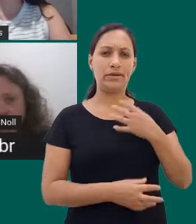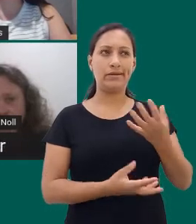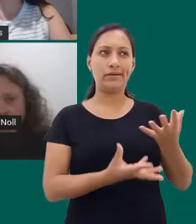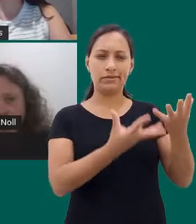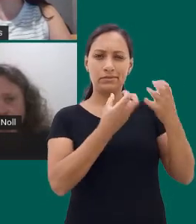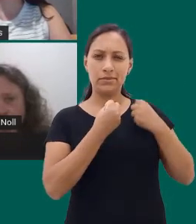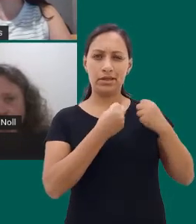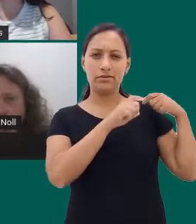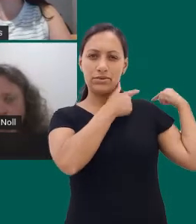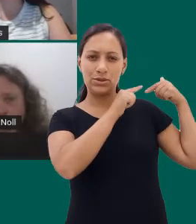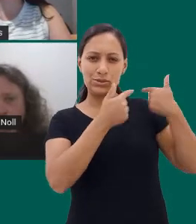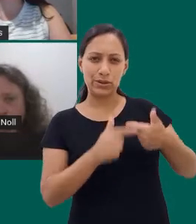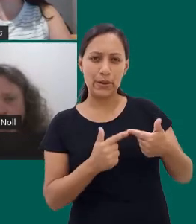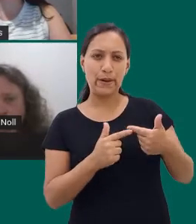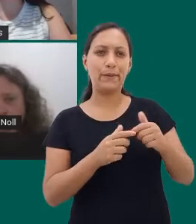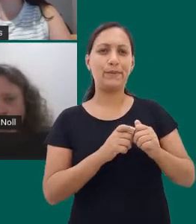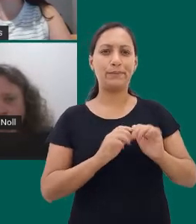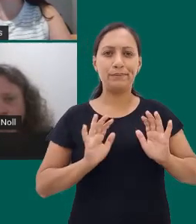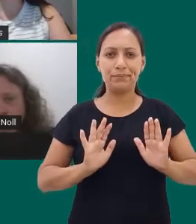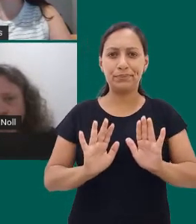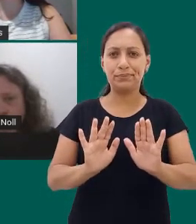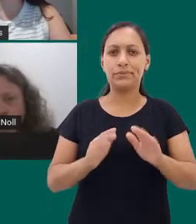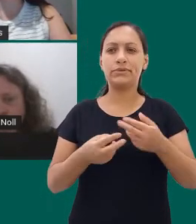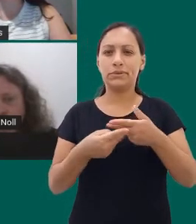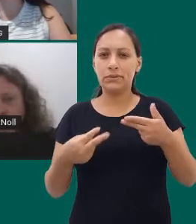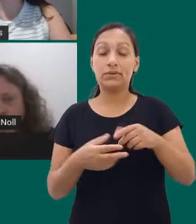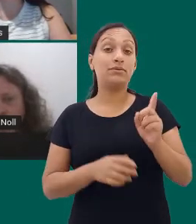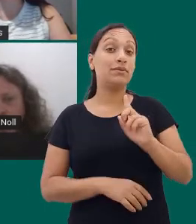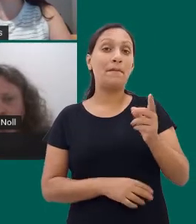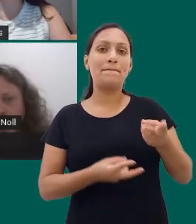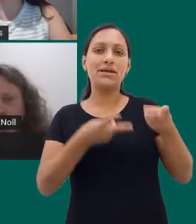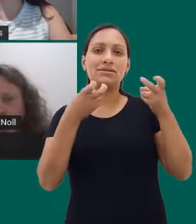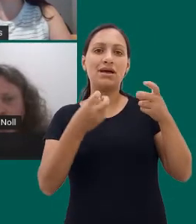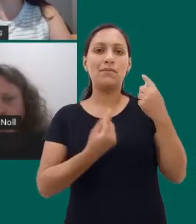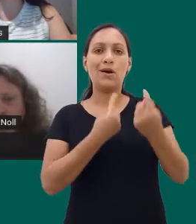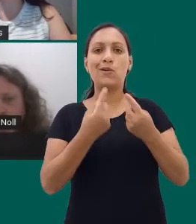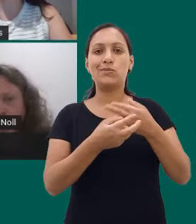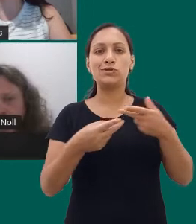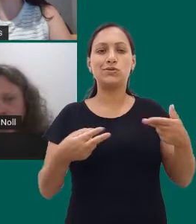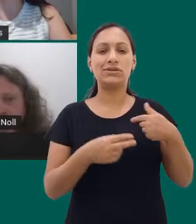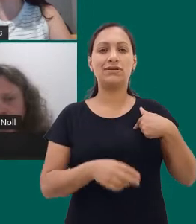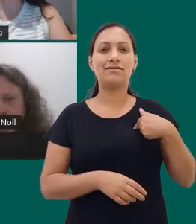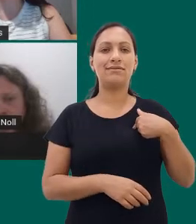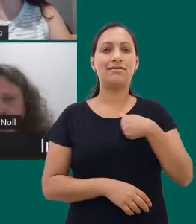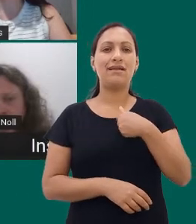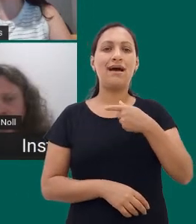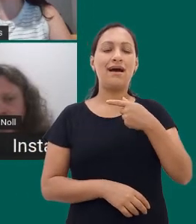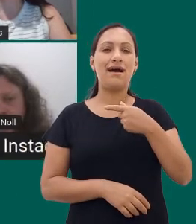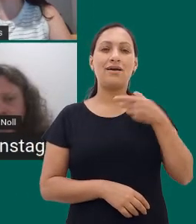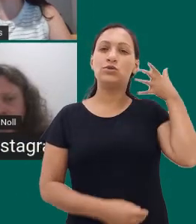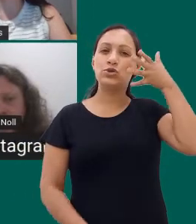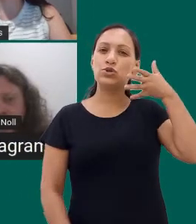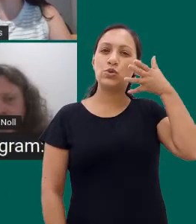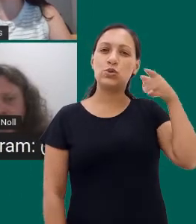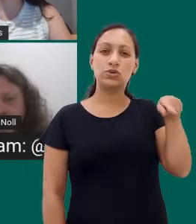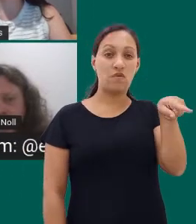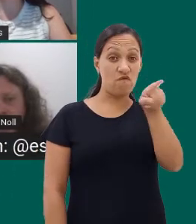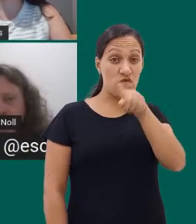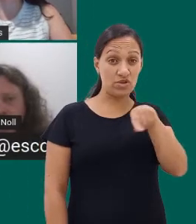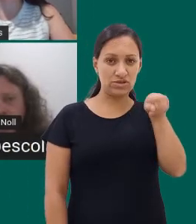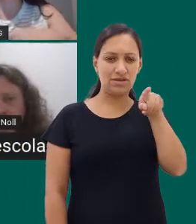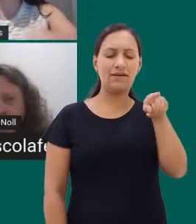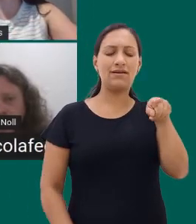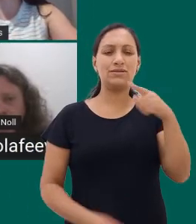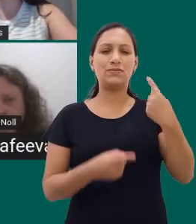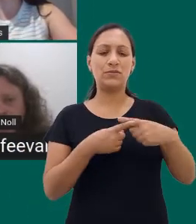gente empurrando e forçando, não percebem algumas coisas que estão nas falas de vocês, porque eu acho que às vezes a